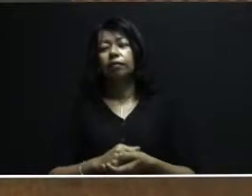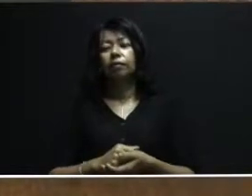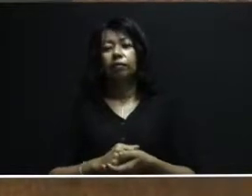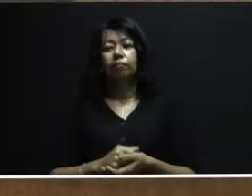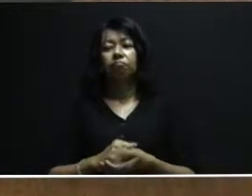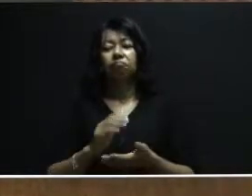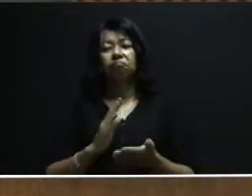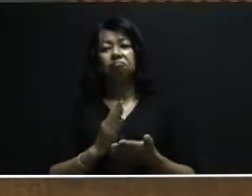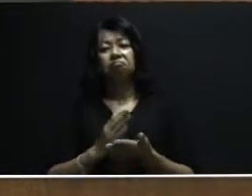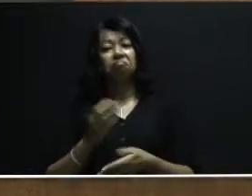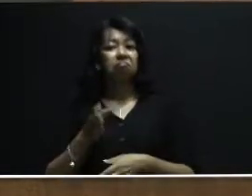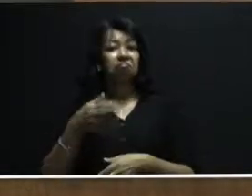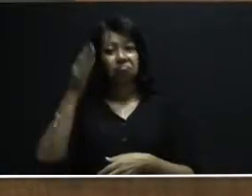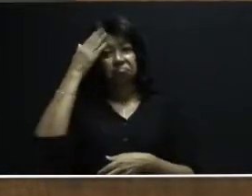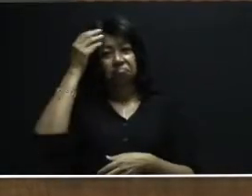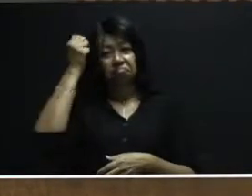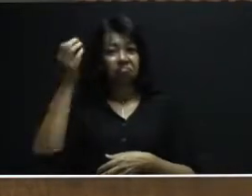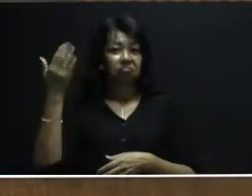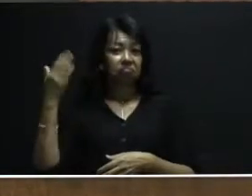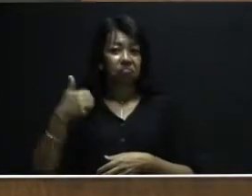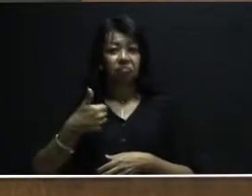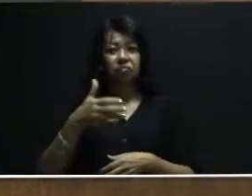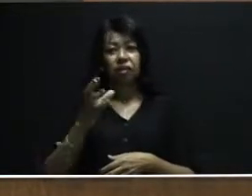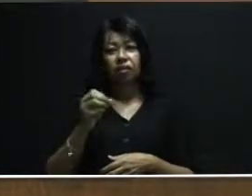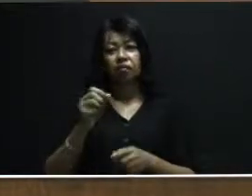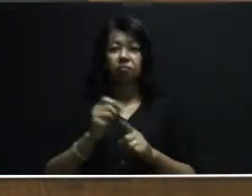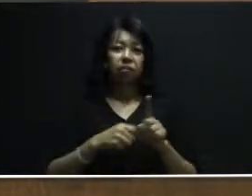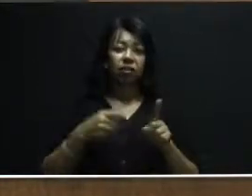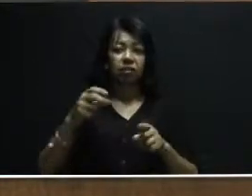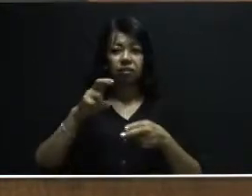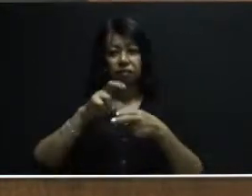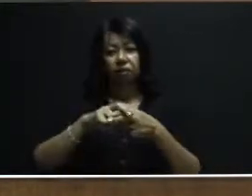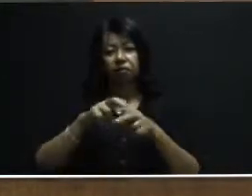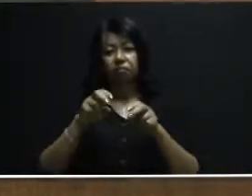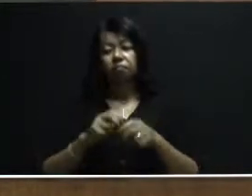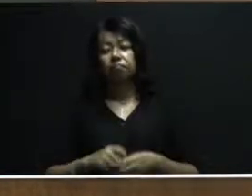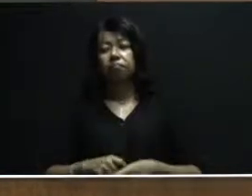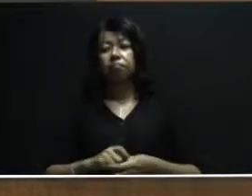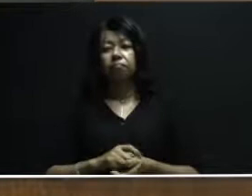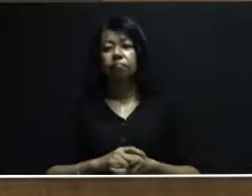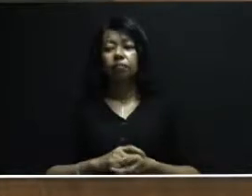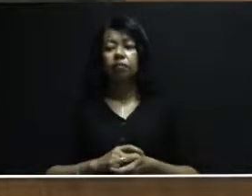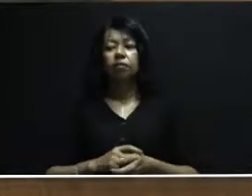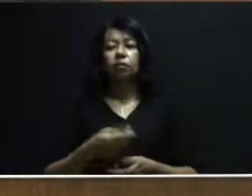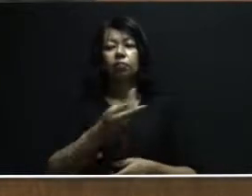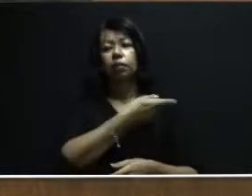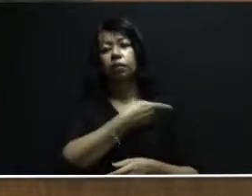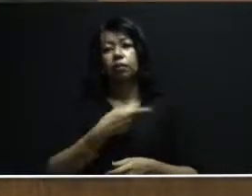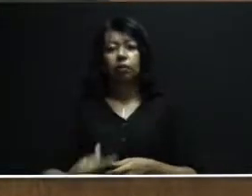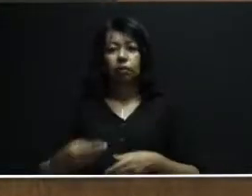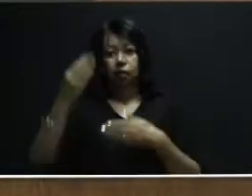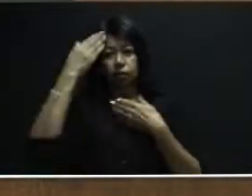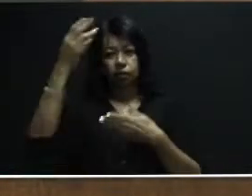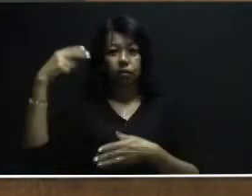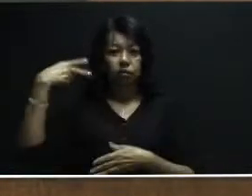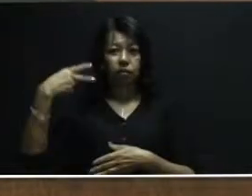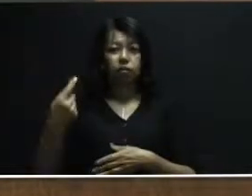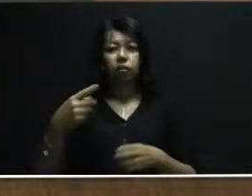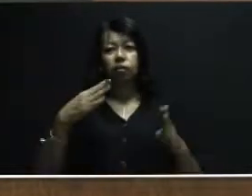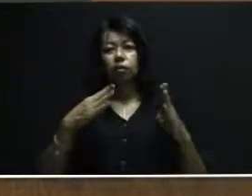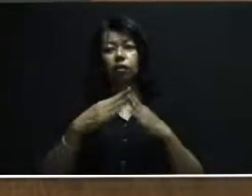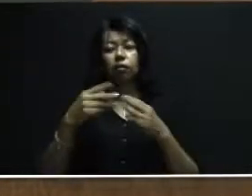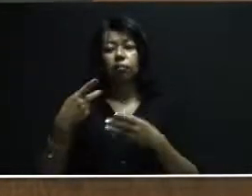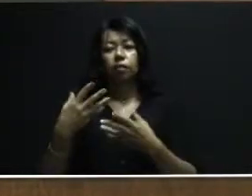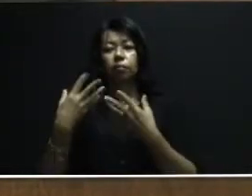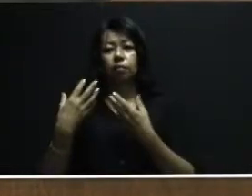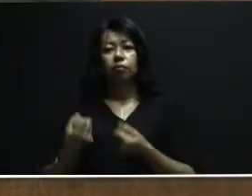tinha até esquecido aí, depois de 10 meses, não é? Mas, muito obrigado. Essa presidência agradece os vereadores dessa casa pela